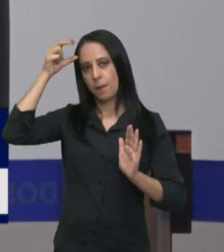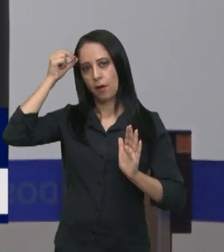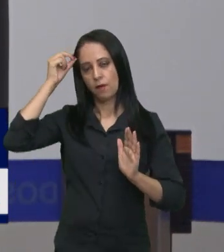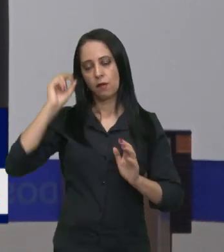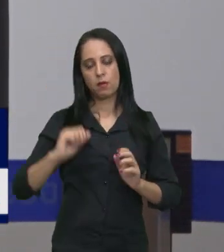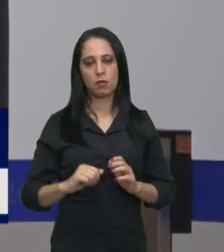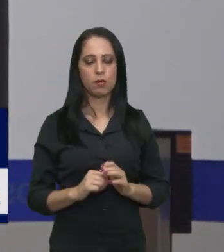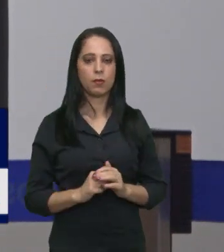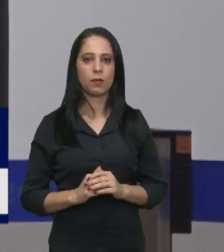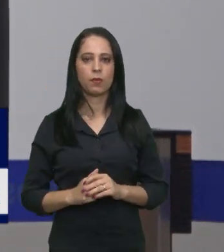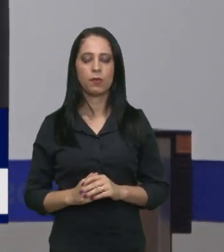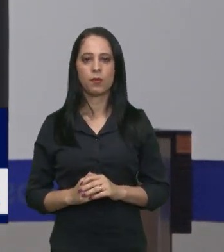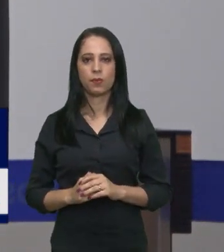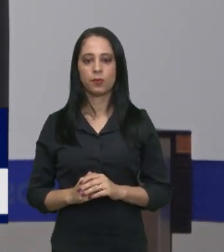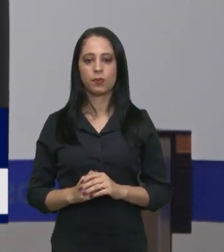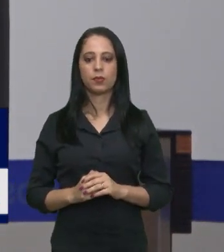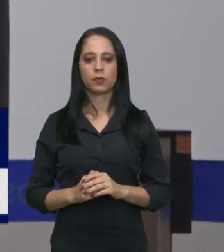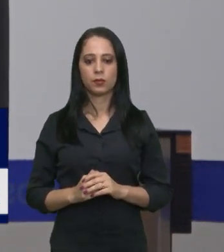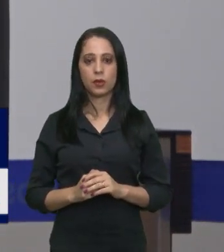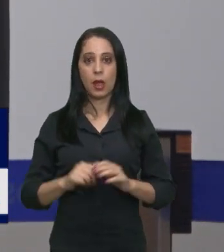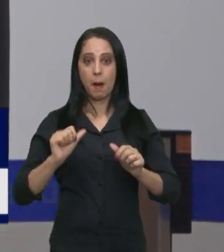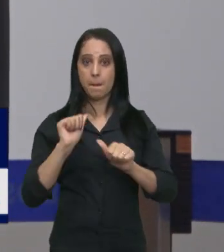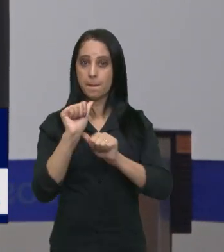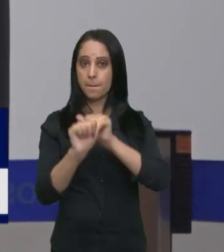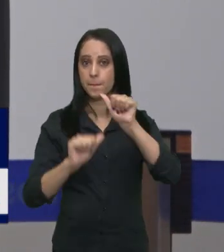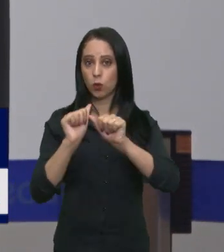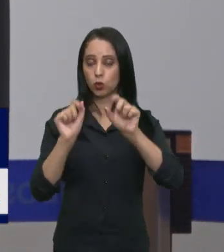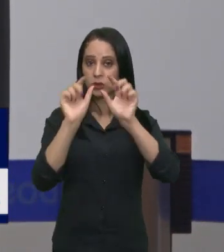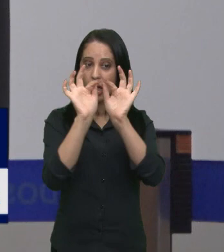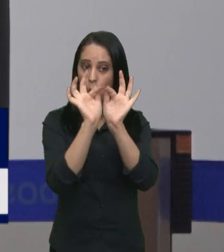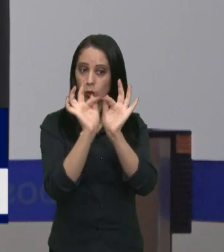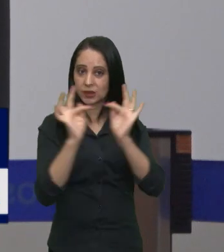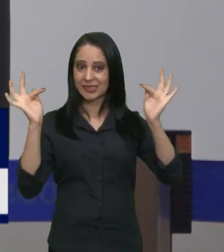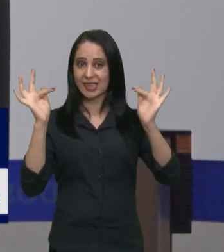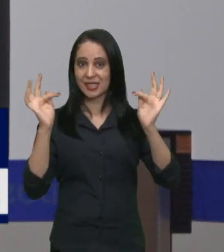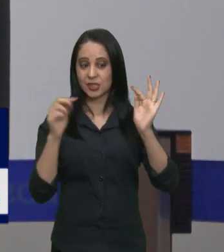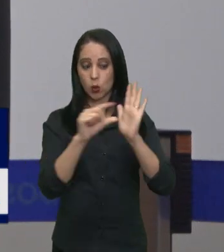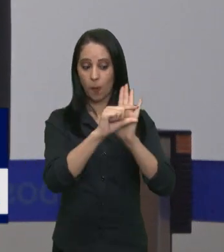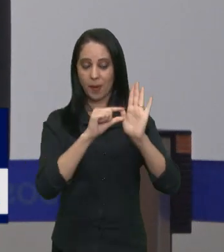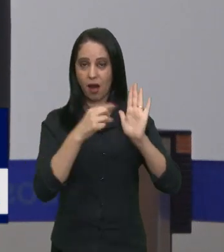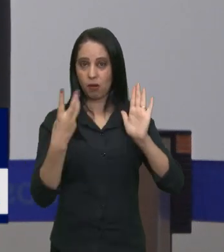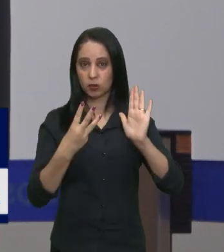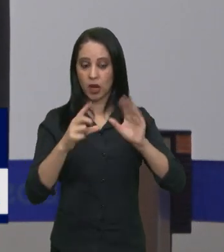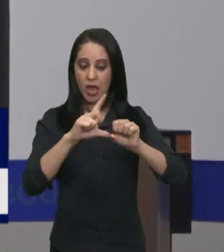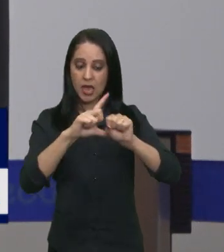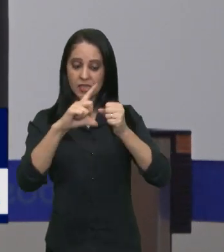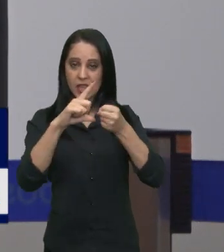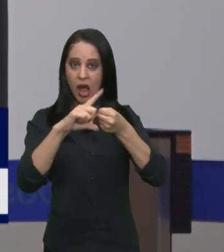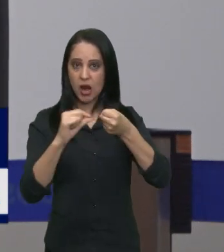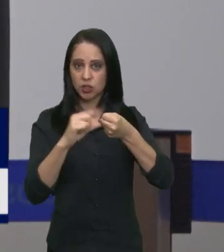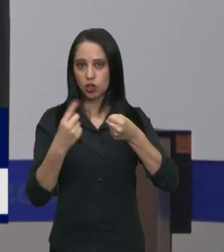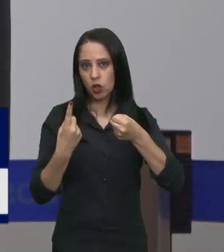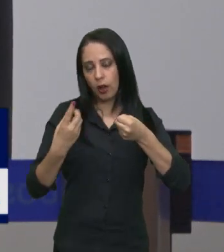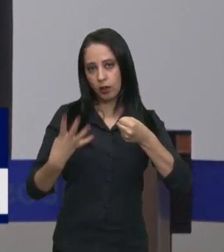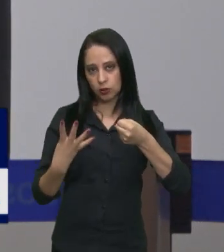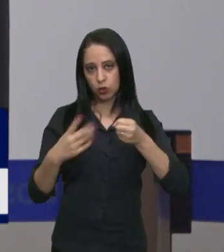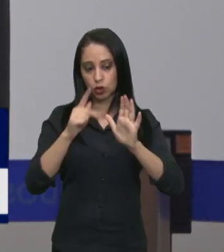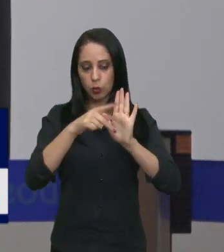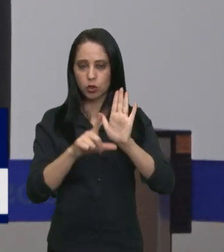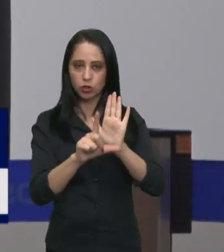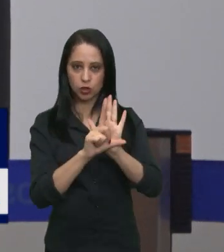Executivo. Altera o caput de inciso 2 do parágrafo 3 do artigo 14 do projeto de lei